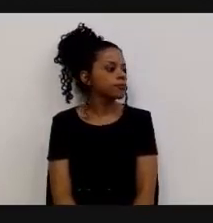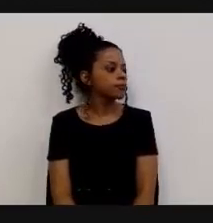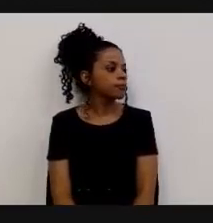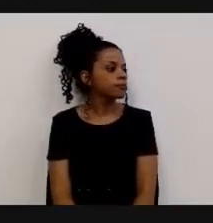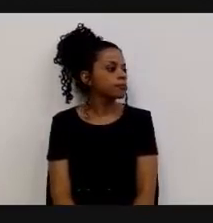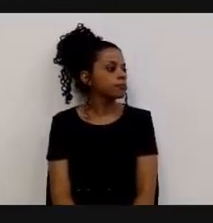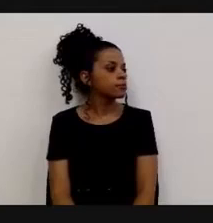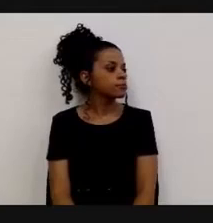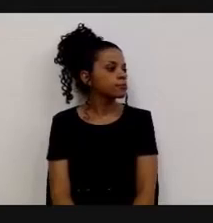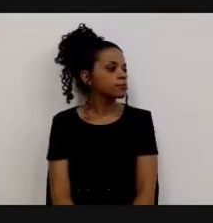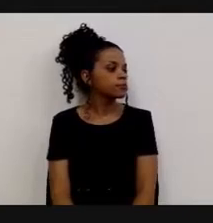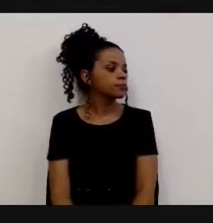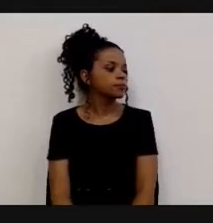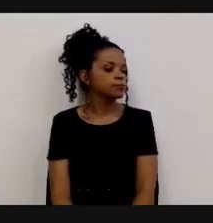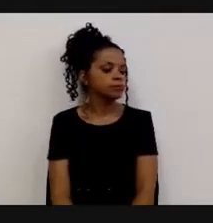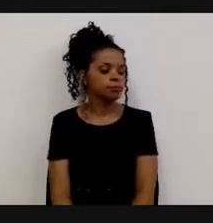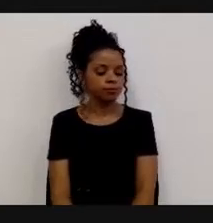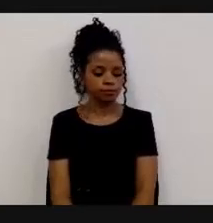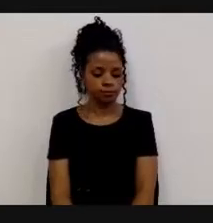Você tem